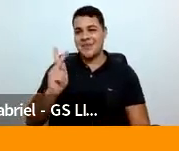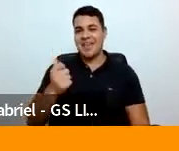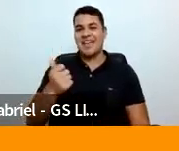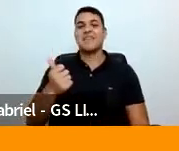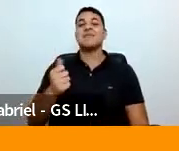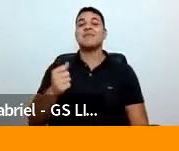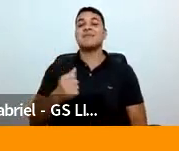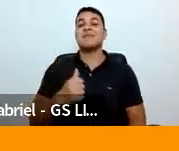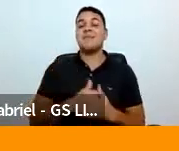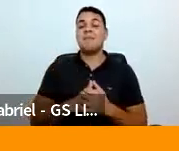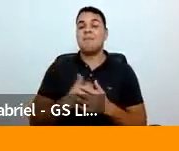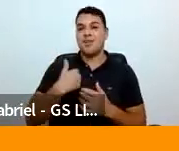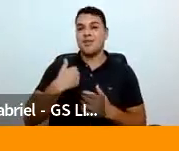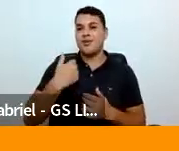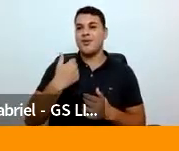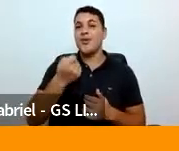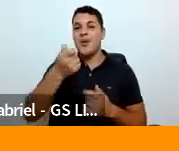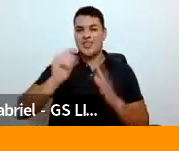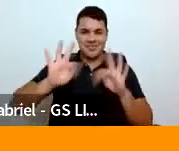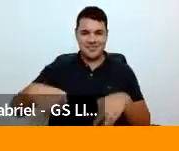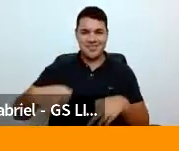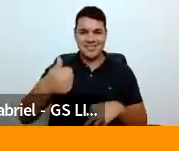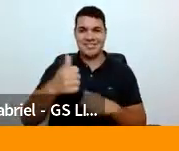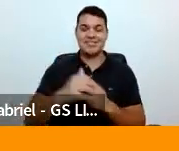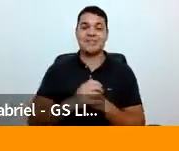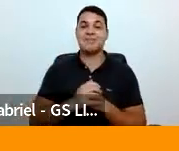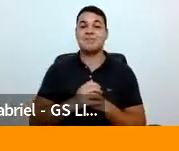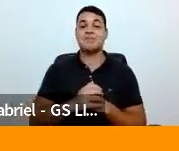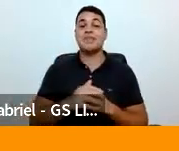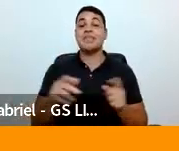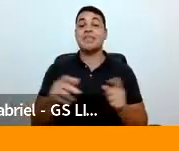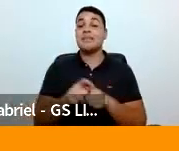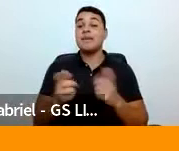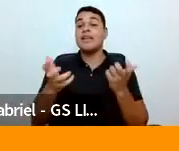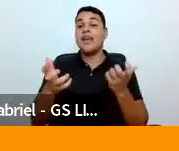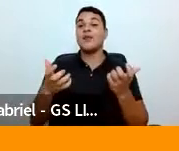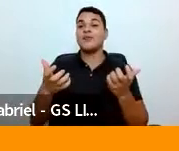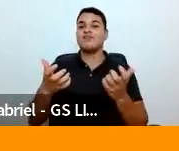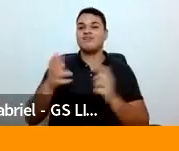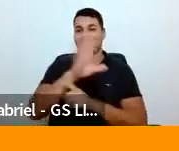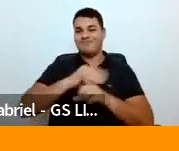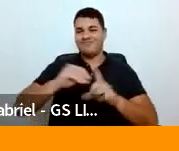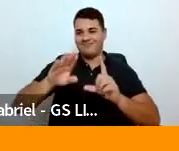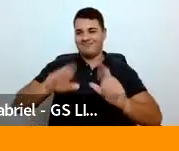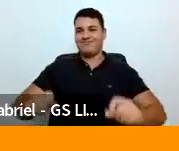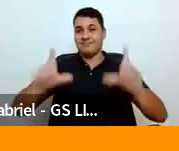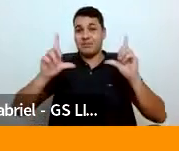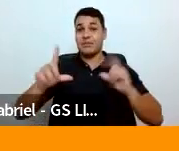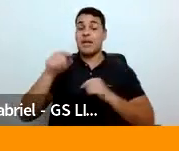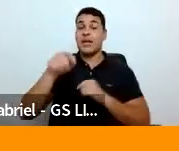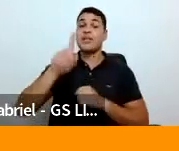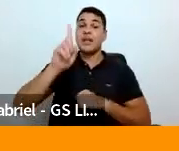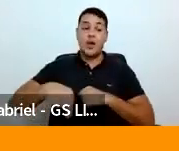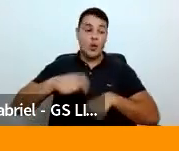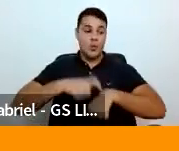Tá, então, mas já estou terminando mesmo, Vanessa. Queria compartilhar também com vocês um momento que eu achei que foi muito simbólico para esse